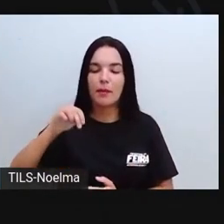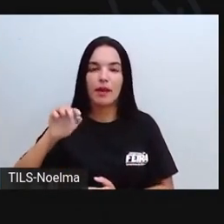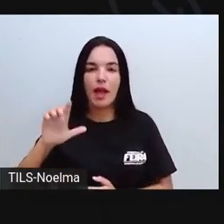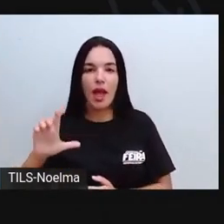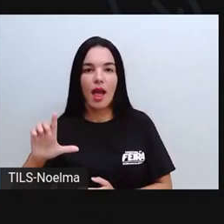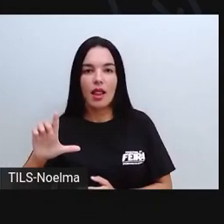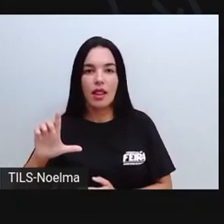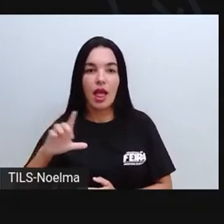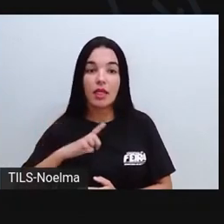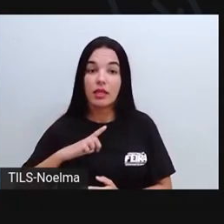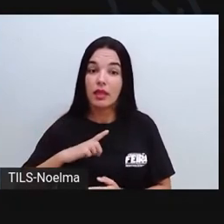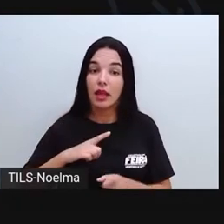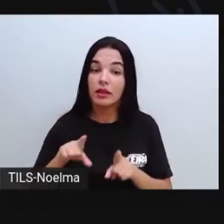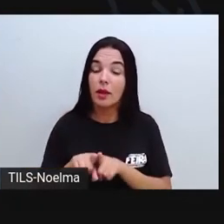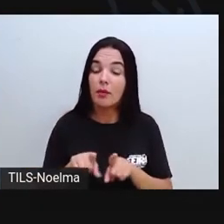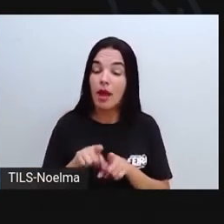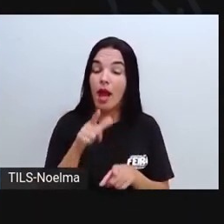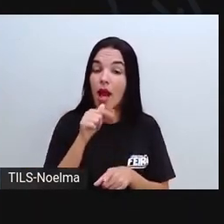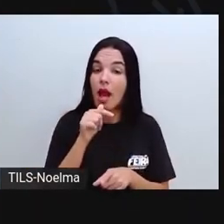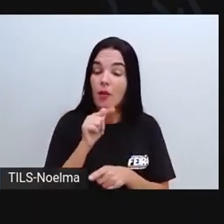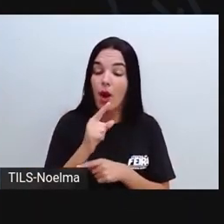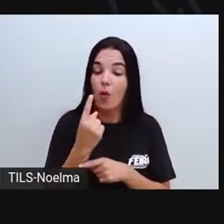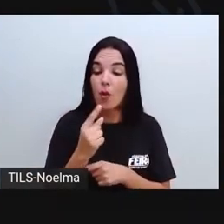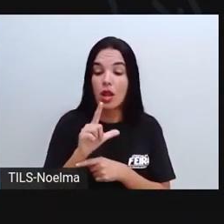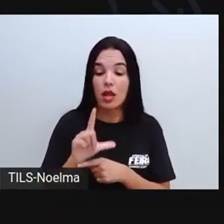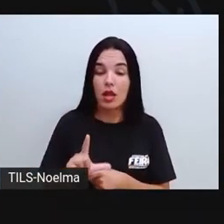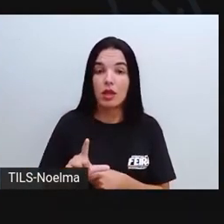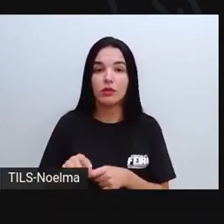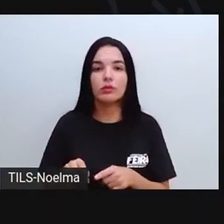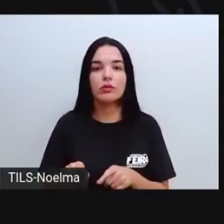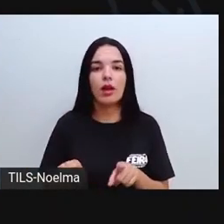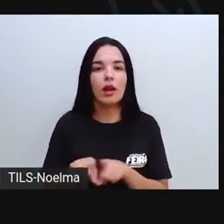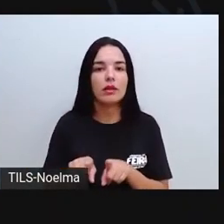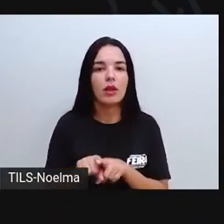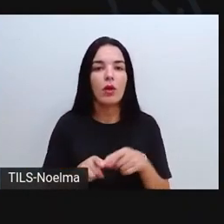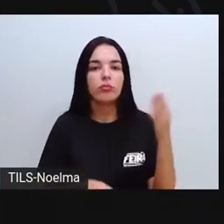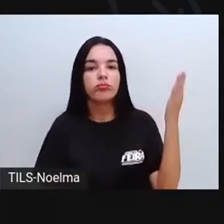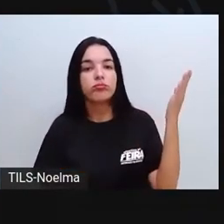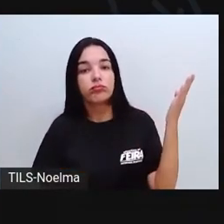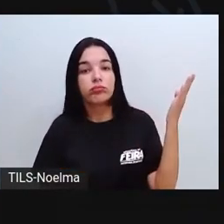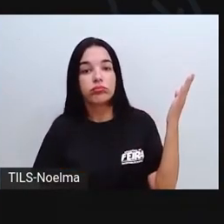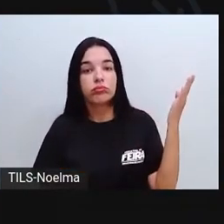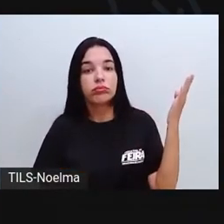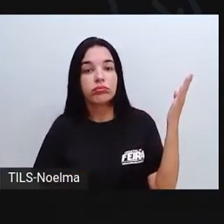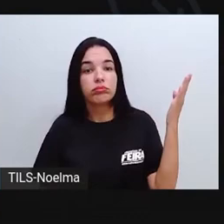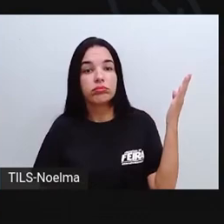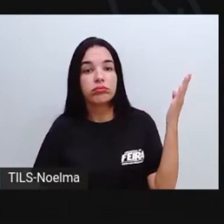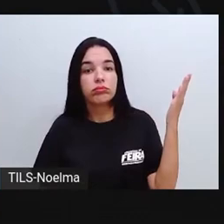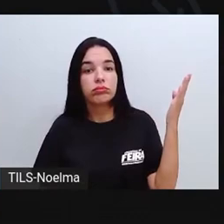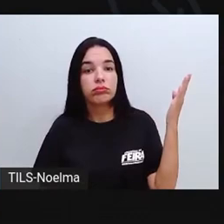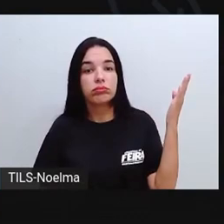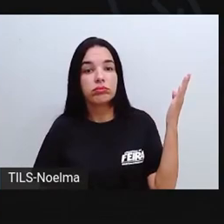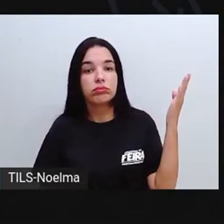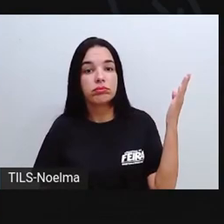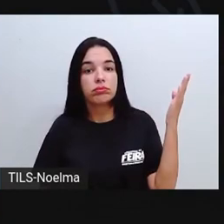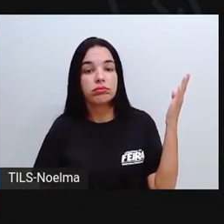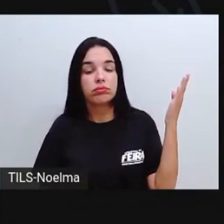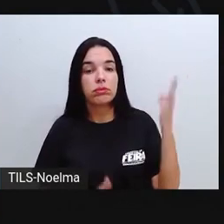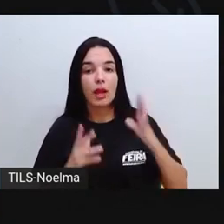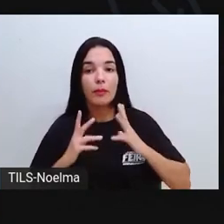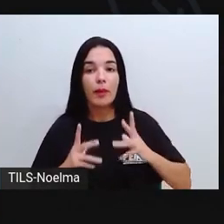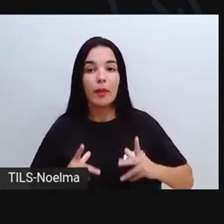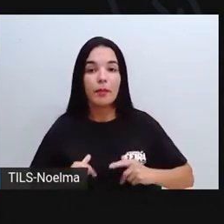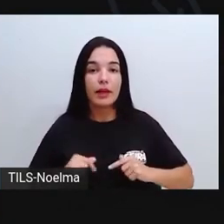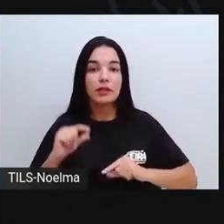água em litro, né? No caso, 1 litro de água. A gente tem aqui o Veja, por exemplo, que tem 500 ml,